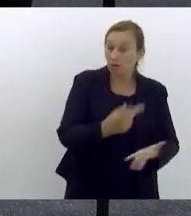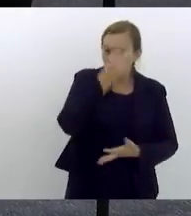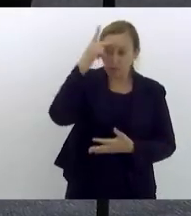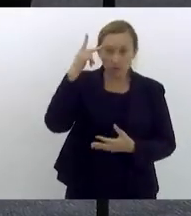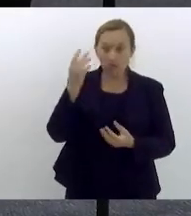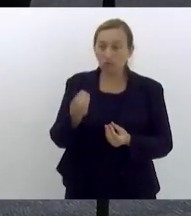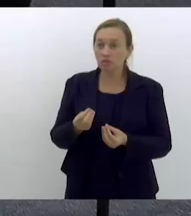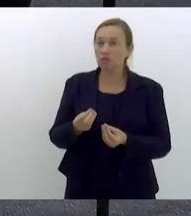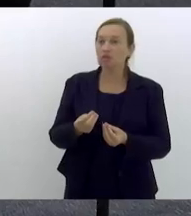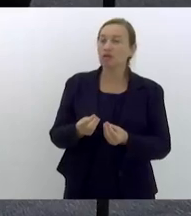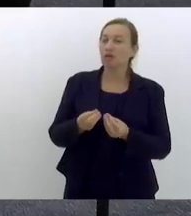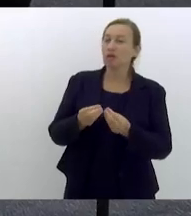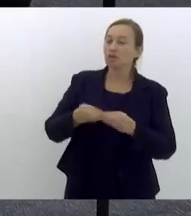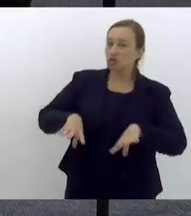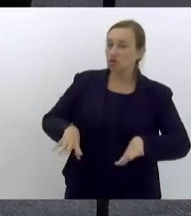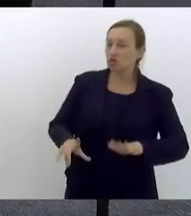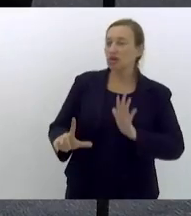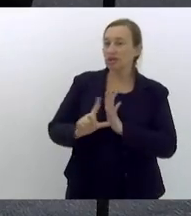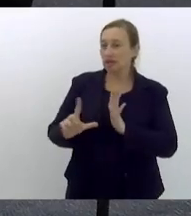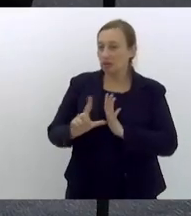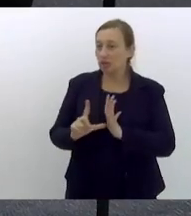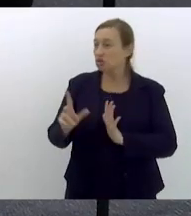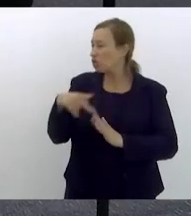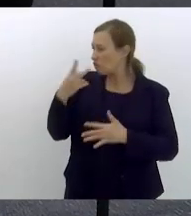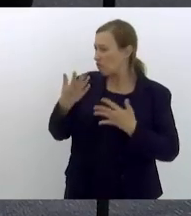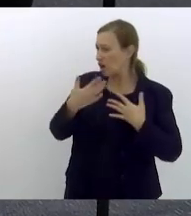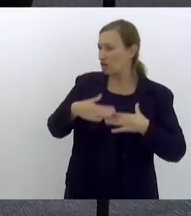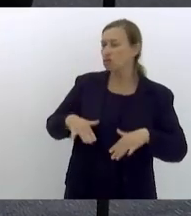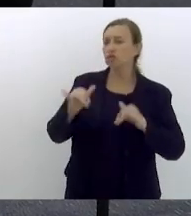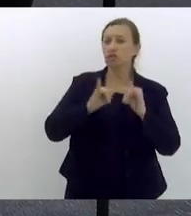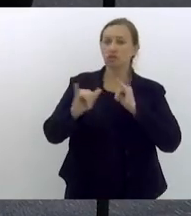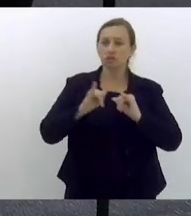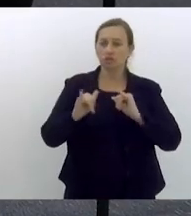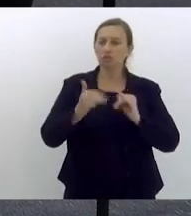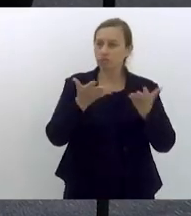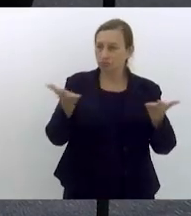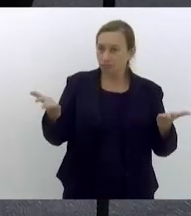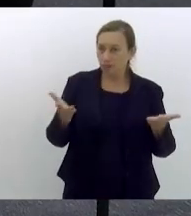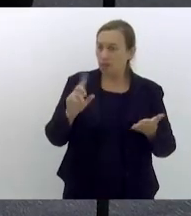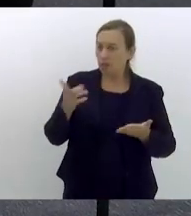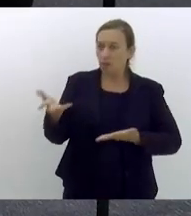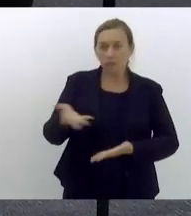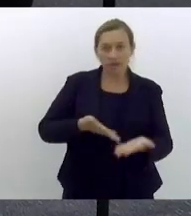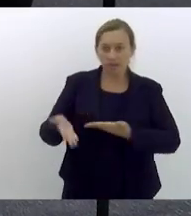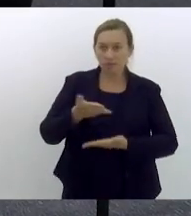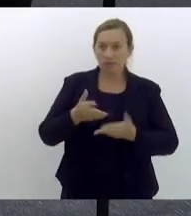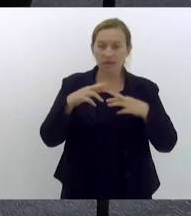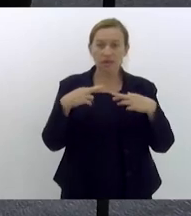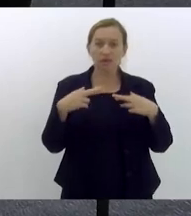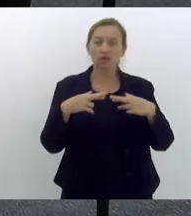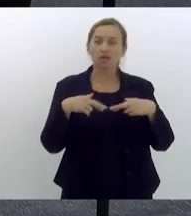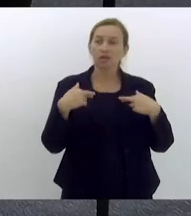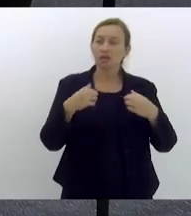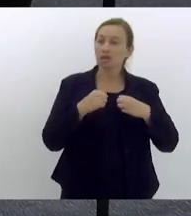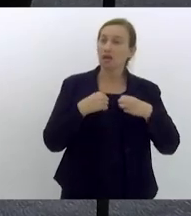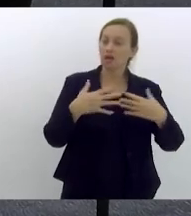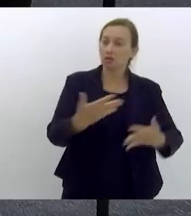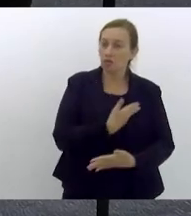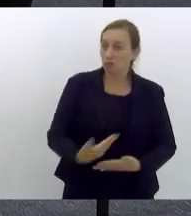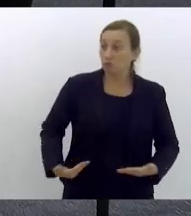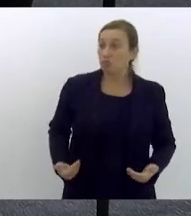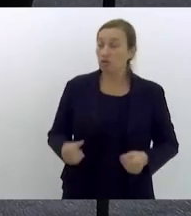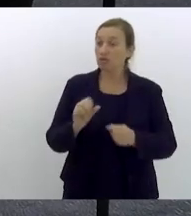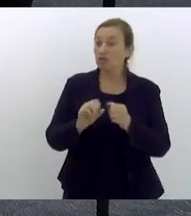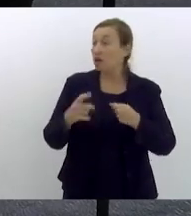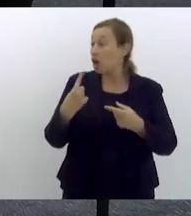atingidas indiretamente para tragédia então Falam assim a nível de informa pra você excelência e não participei da audiência pública que você fez pois